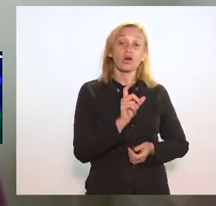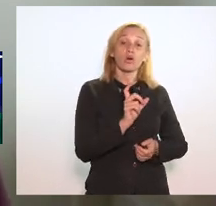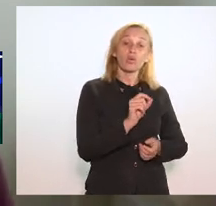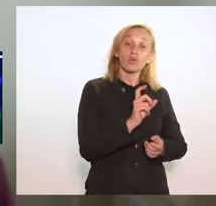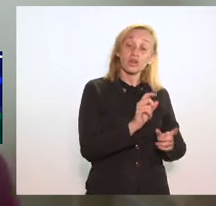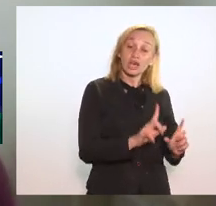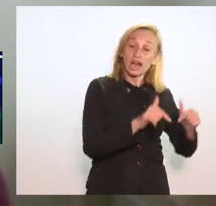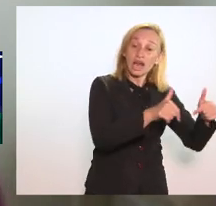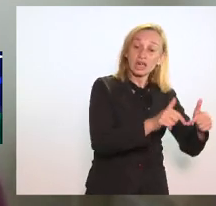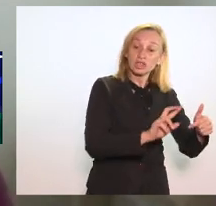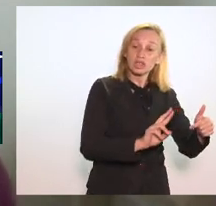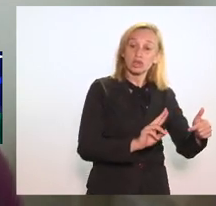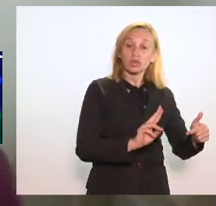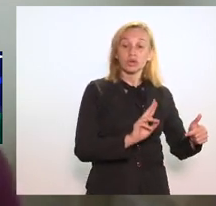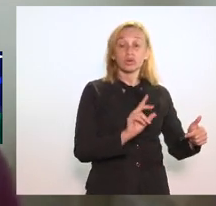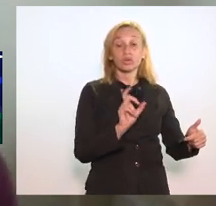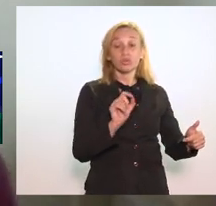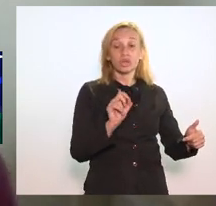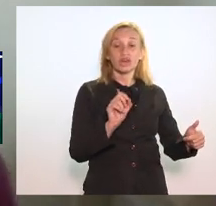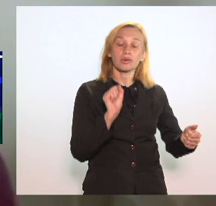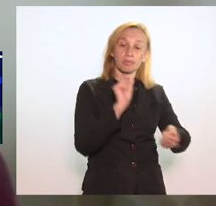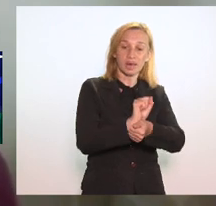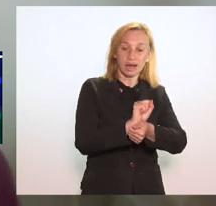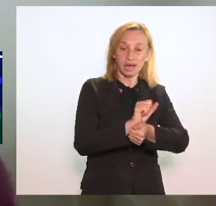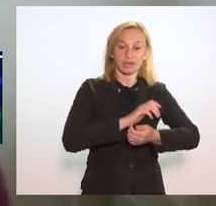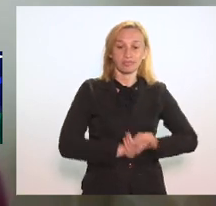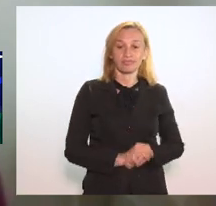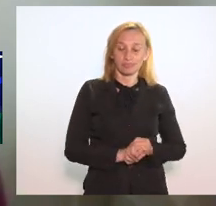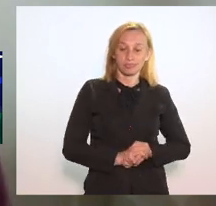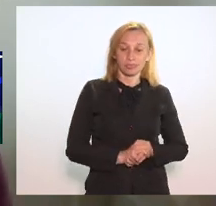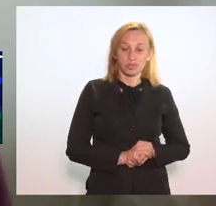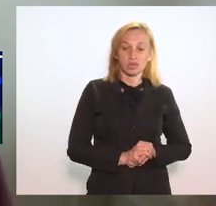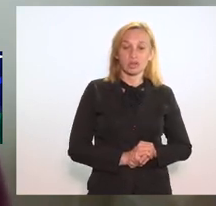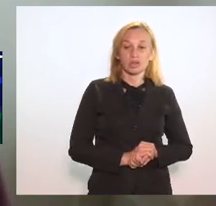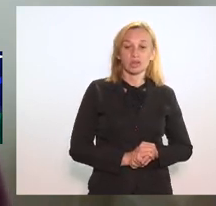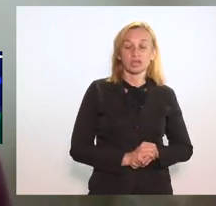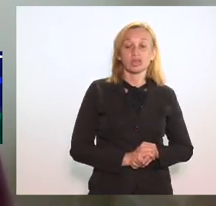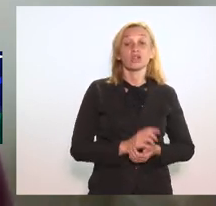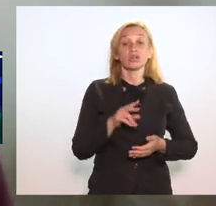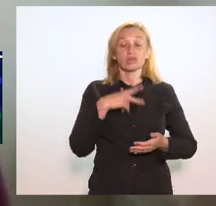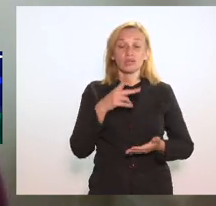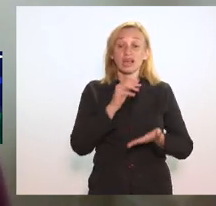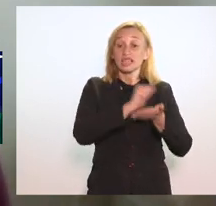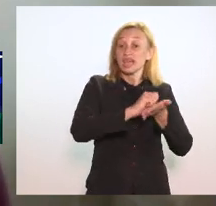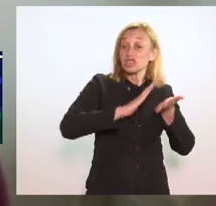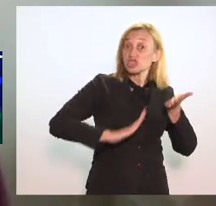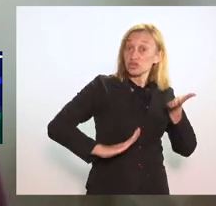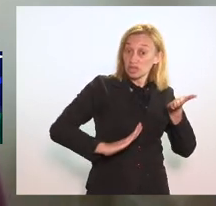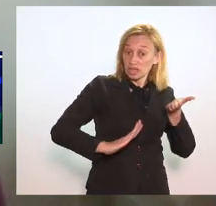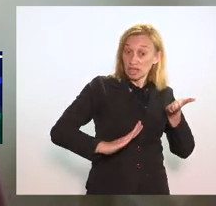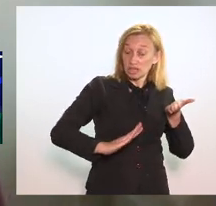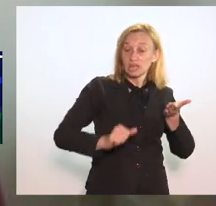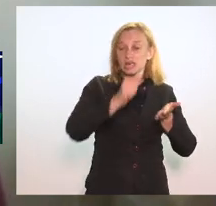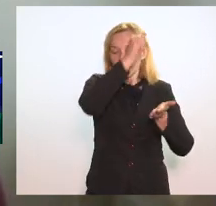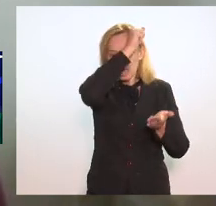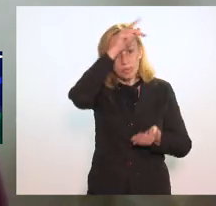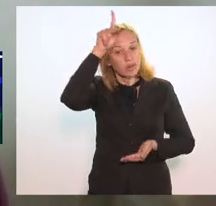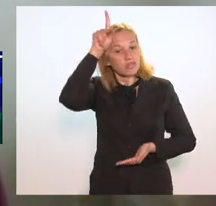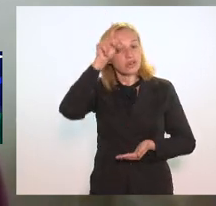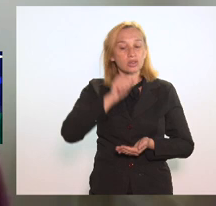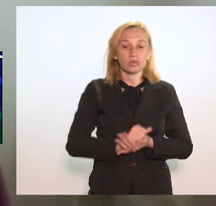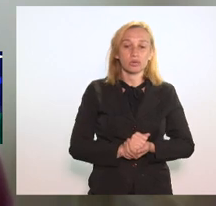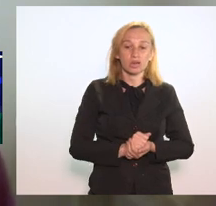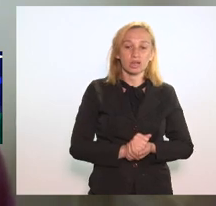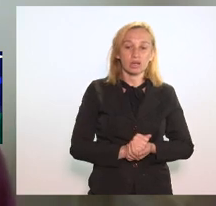o que não funciona quando se tratar de atividades que as prefeituras